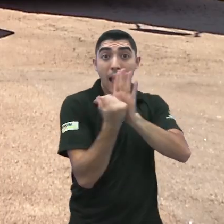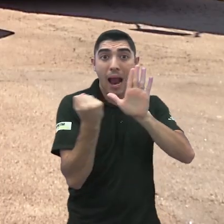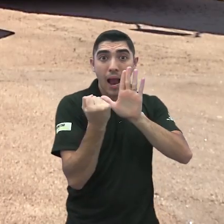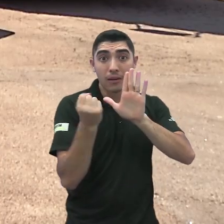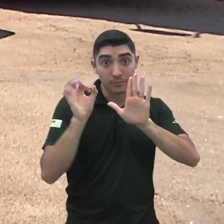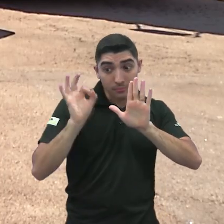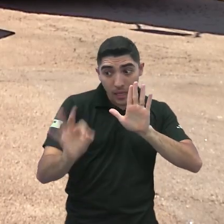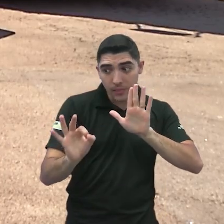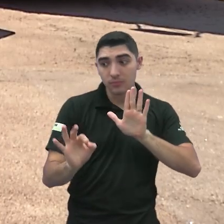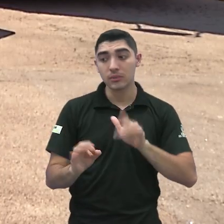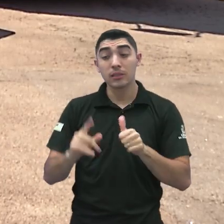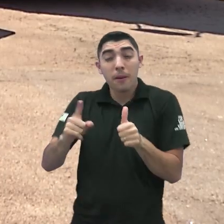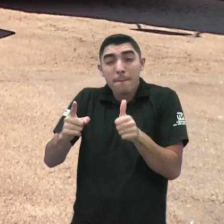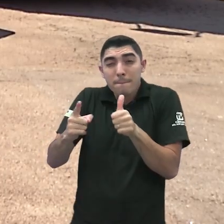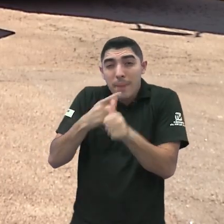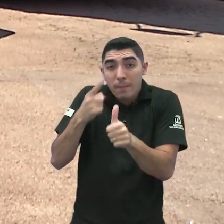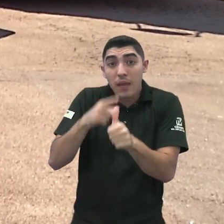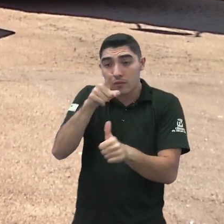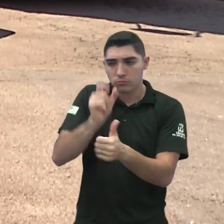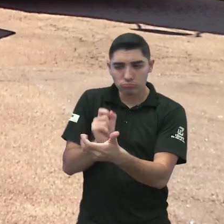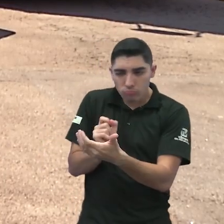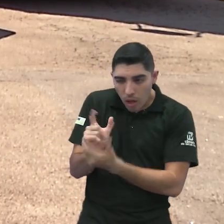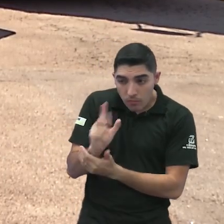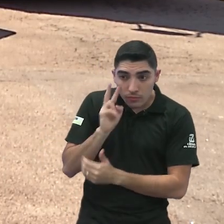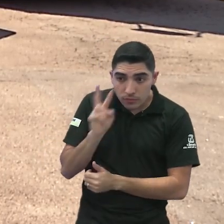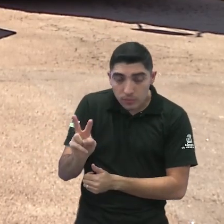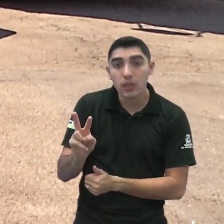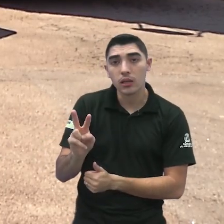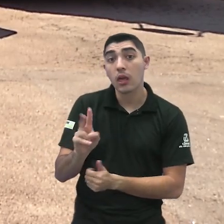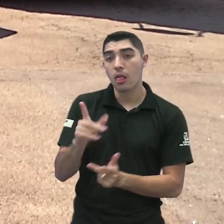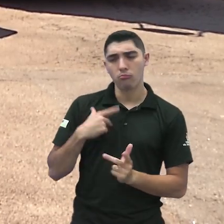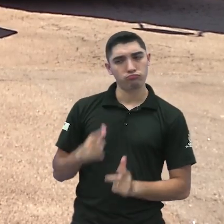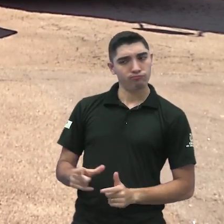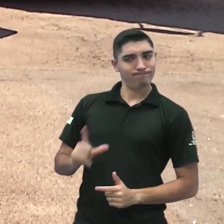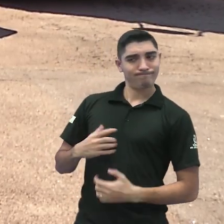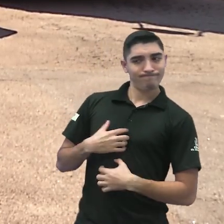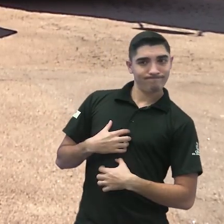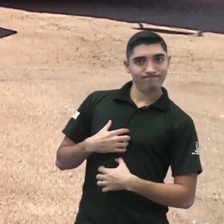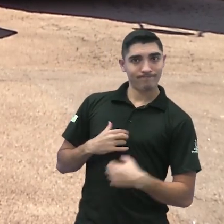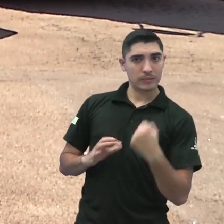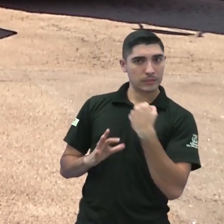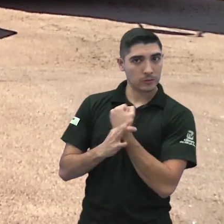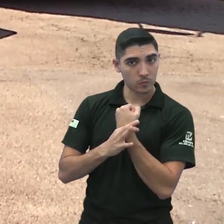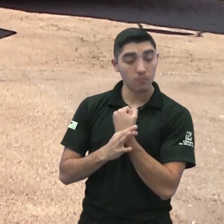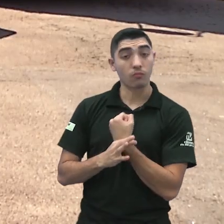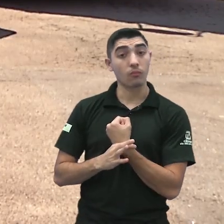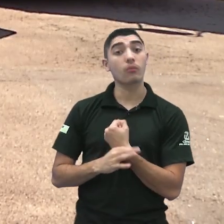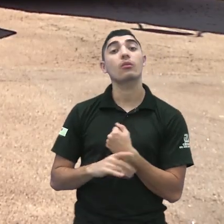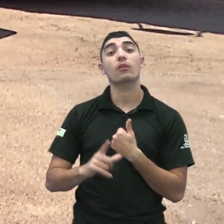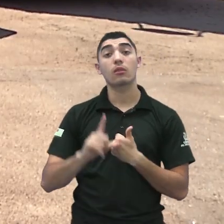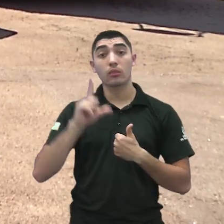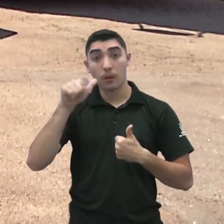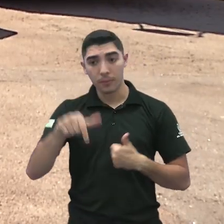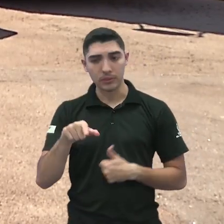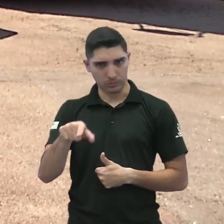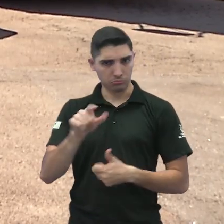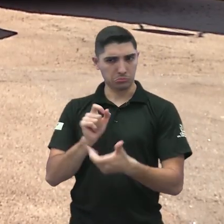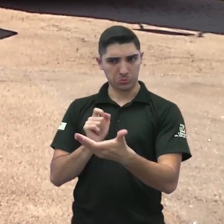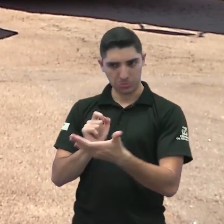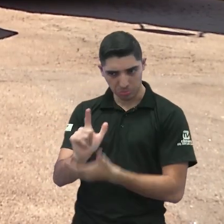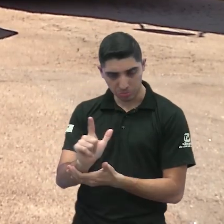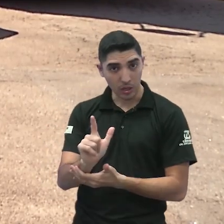necessários. Então, primeiramente, no momento de comprar, de forma preventiva mesmo. E, fora isso, na hora